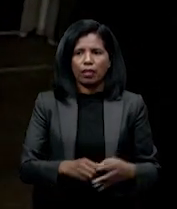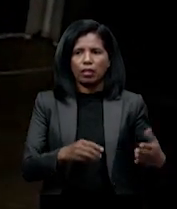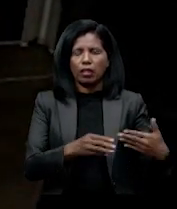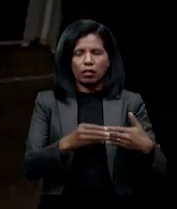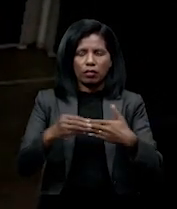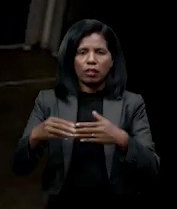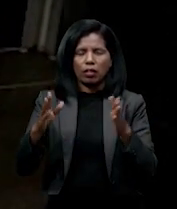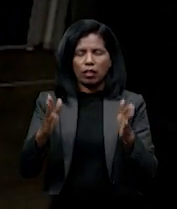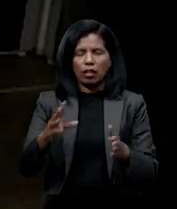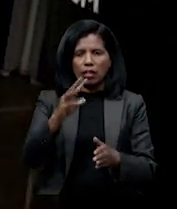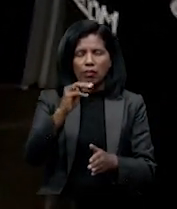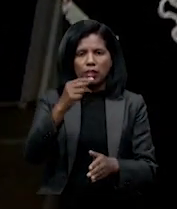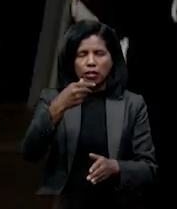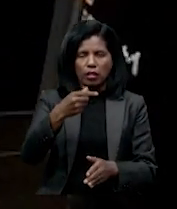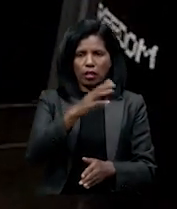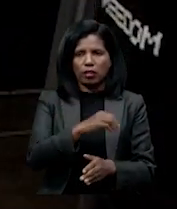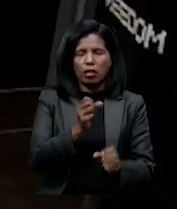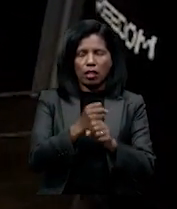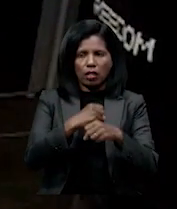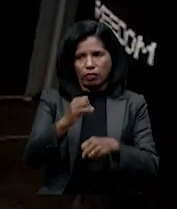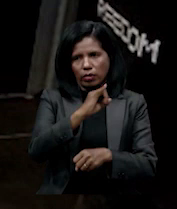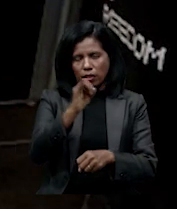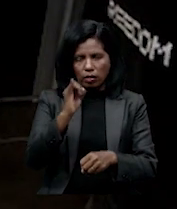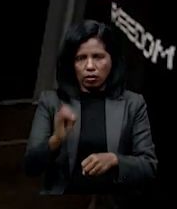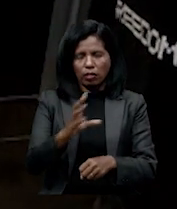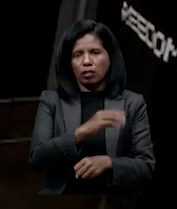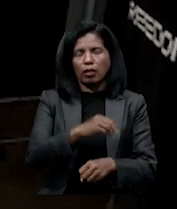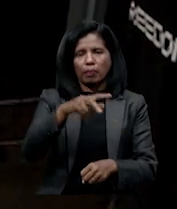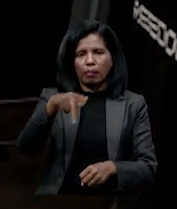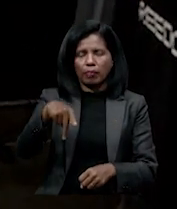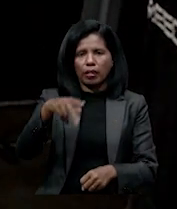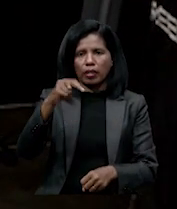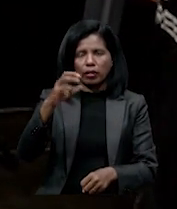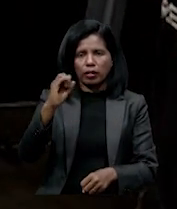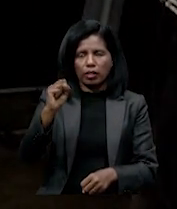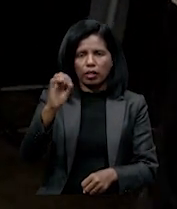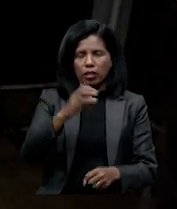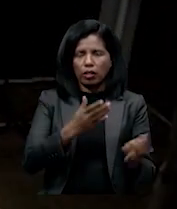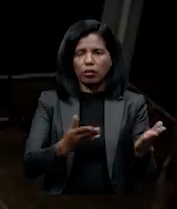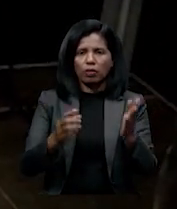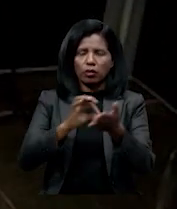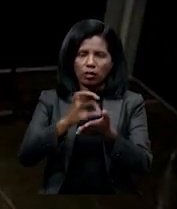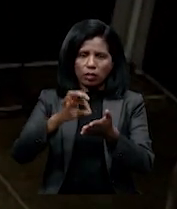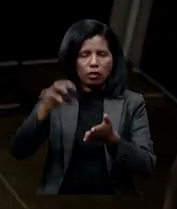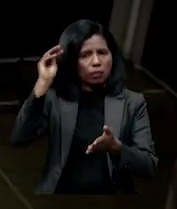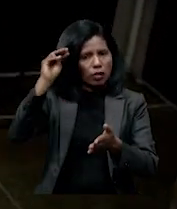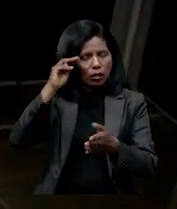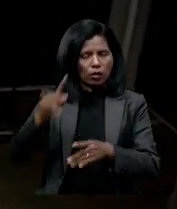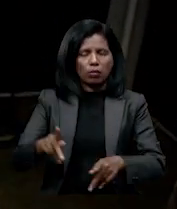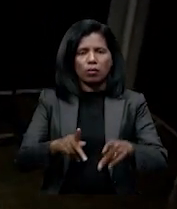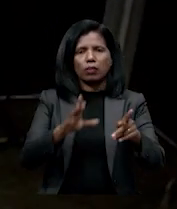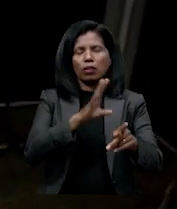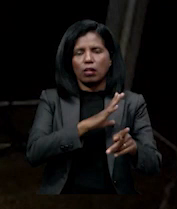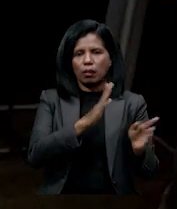ona MGG ha foi um processo de investigação roto no PNSIK se lori evidência hirakne ba resisto e Ministério Público ou de rem